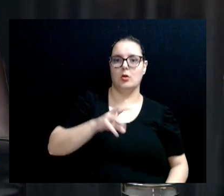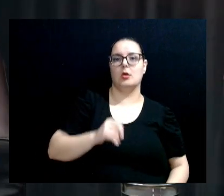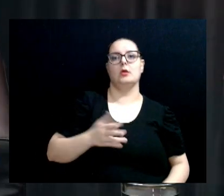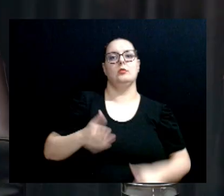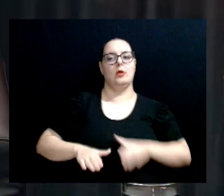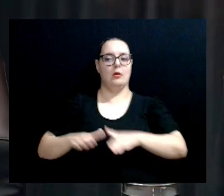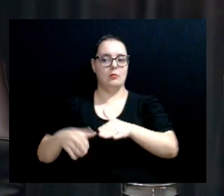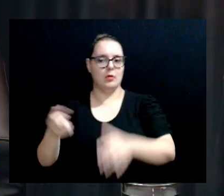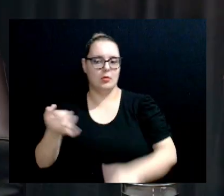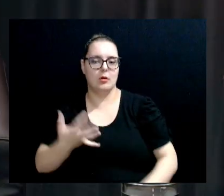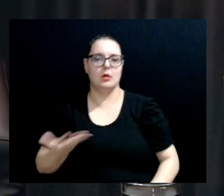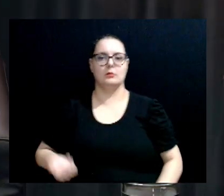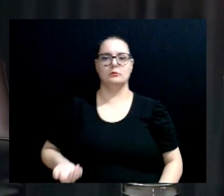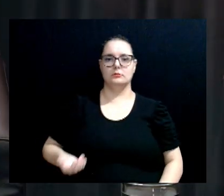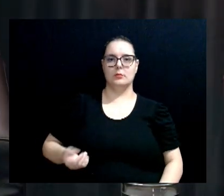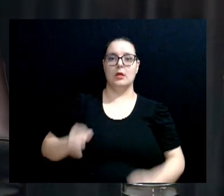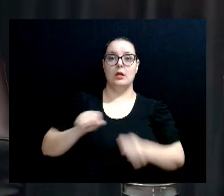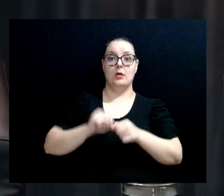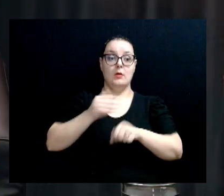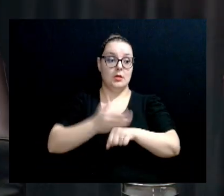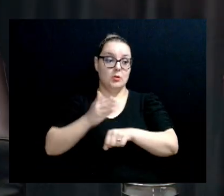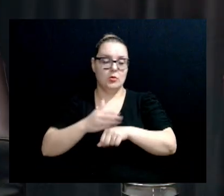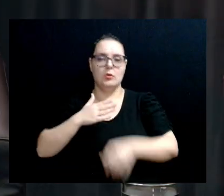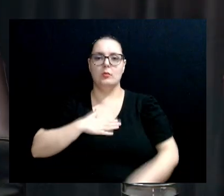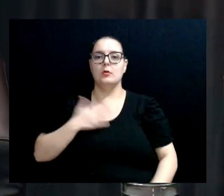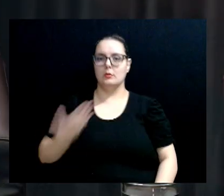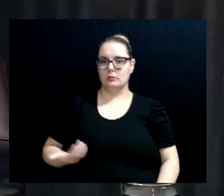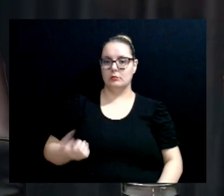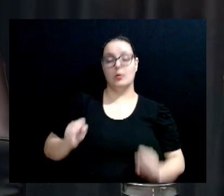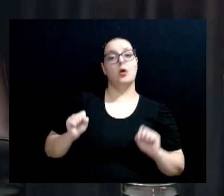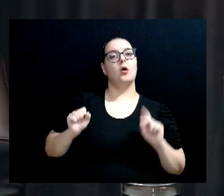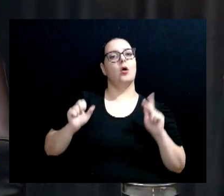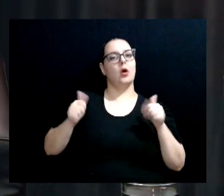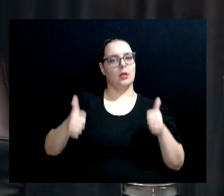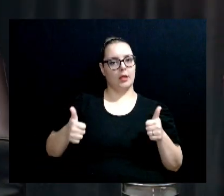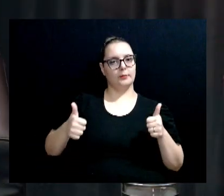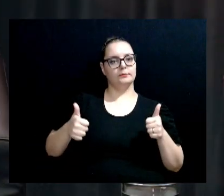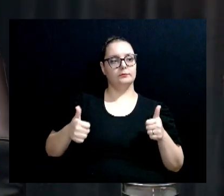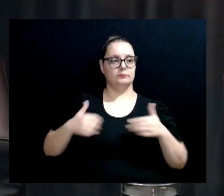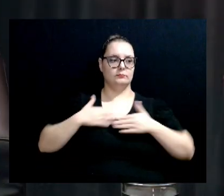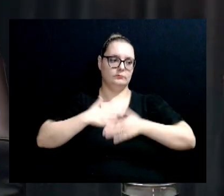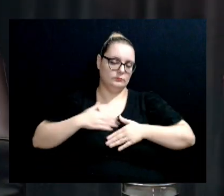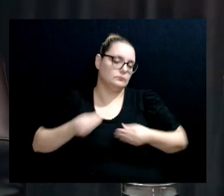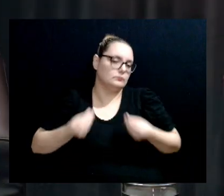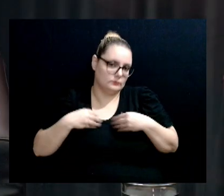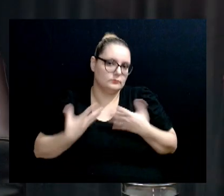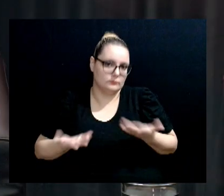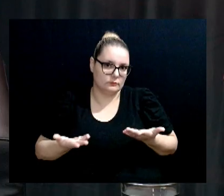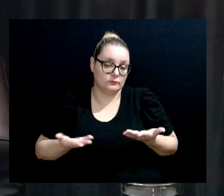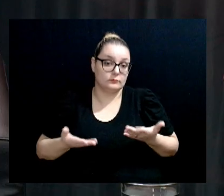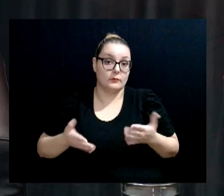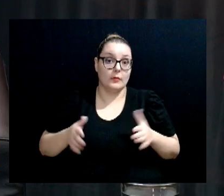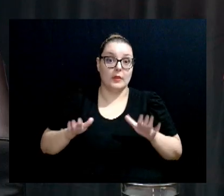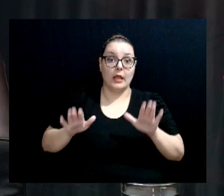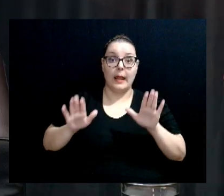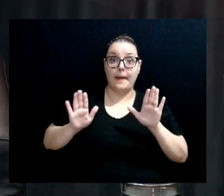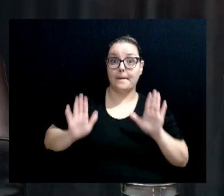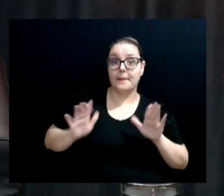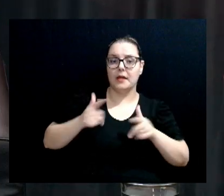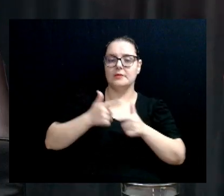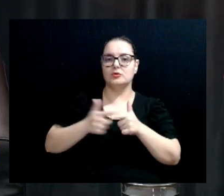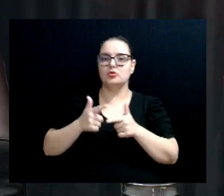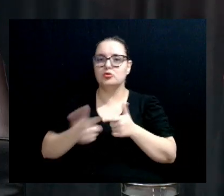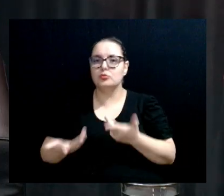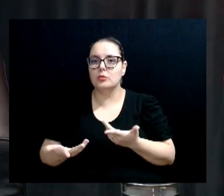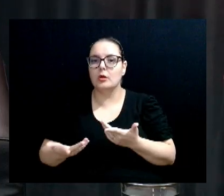fazer o meu treino, né, ok, isso vai dar uma satisfação. Só que o problema é a bifurcação